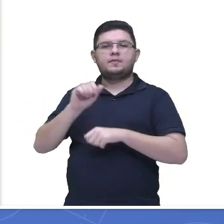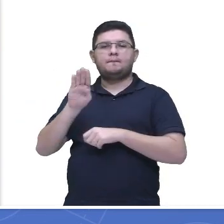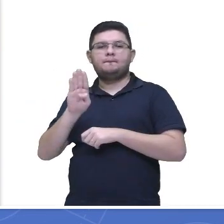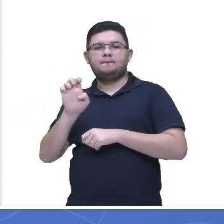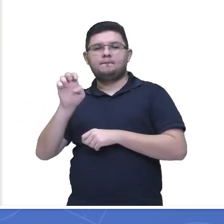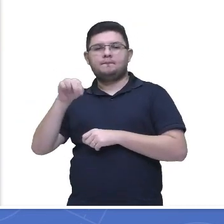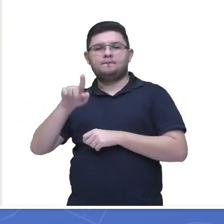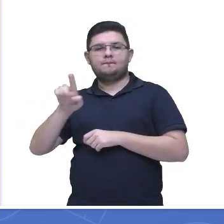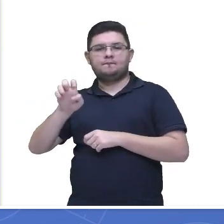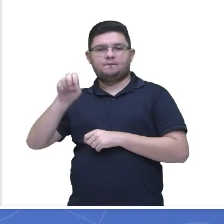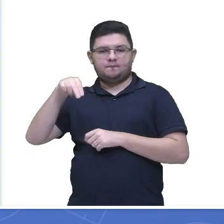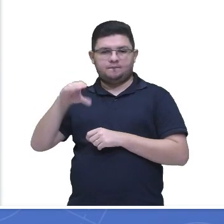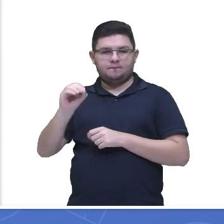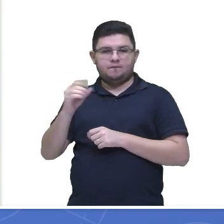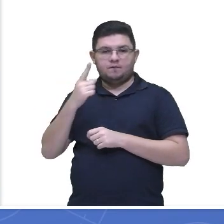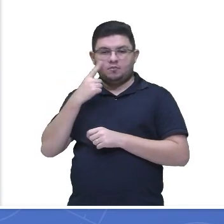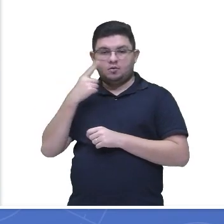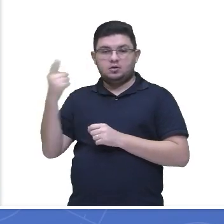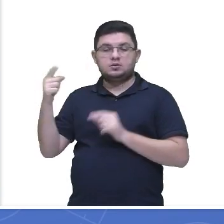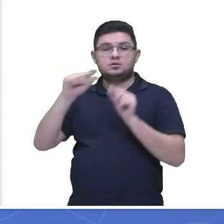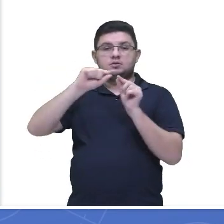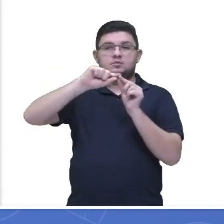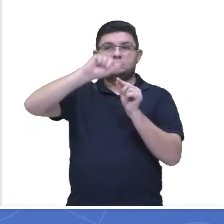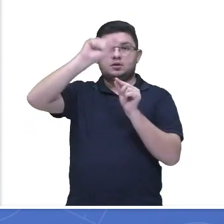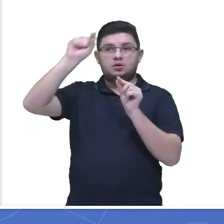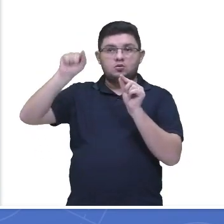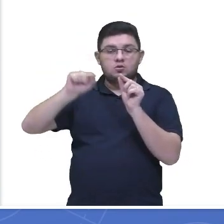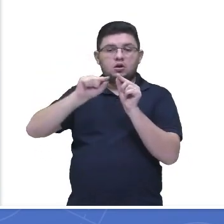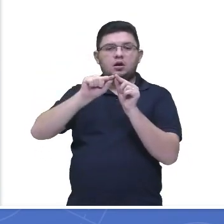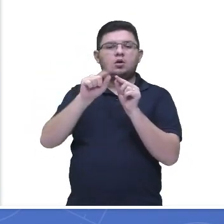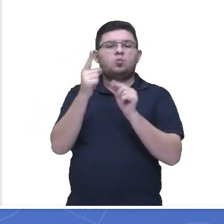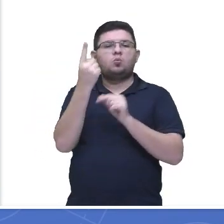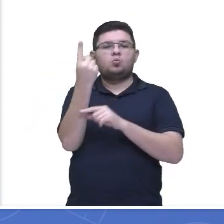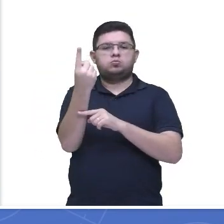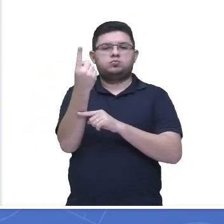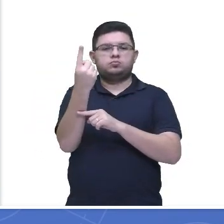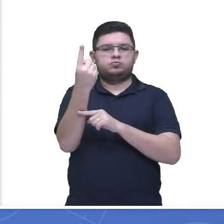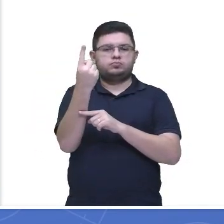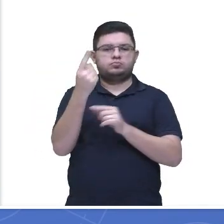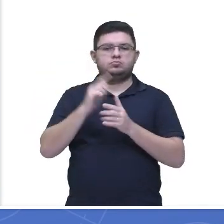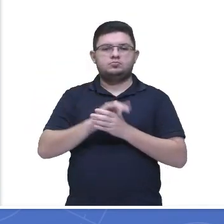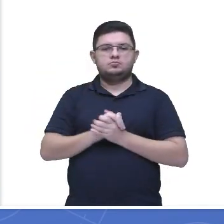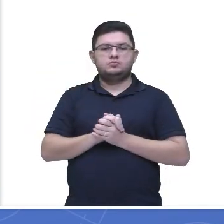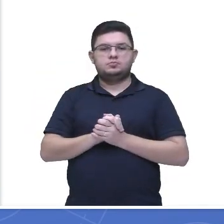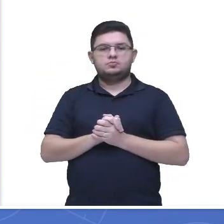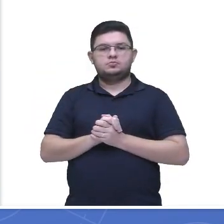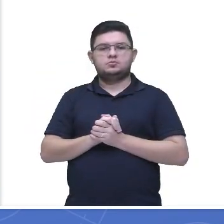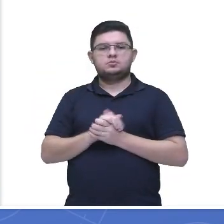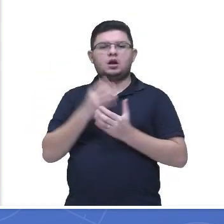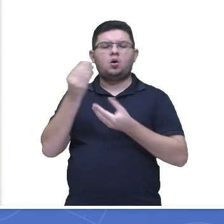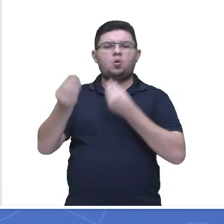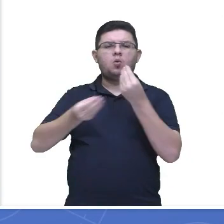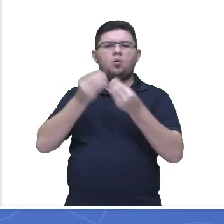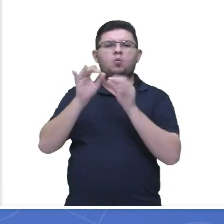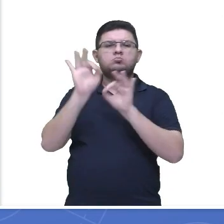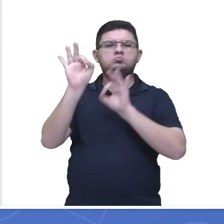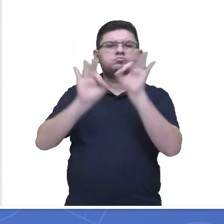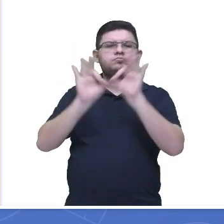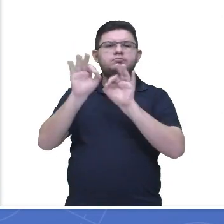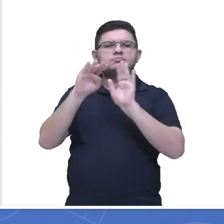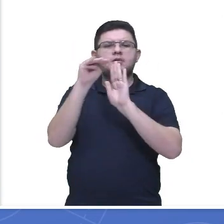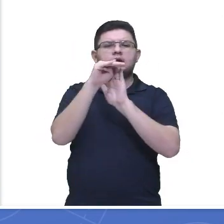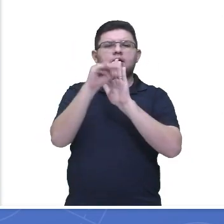ele possui apenas um anel benzênico. E aí, como é que você classifica